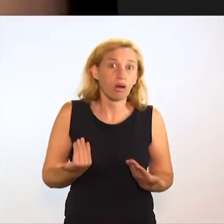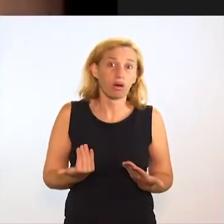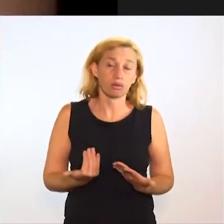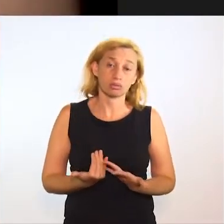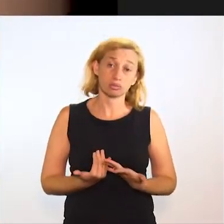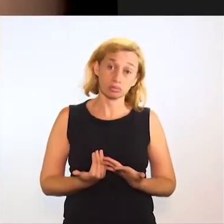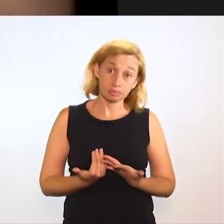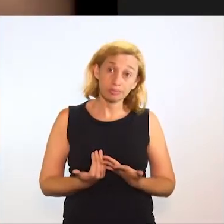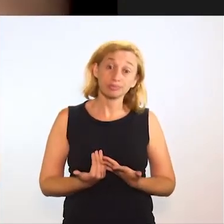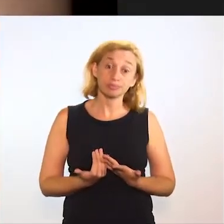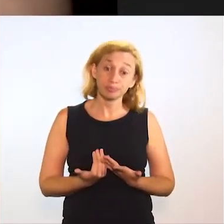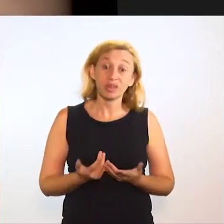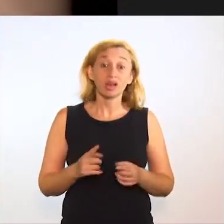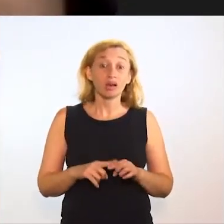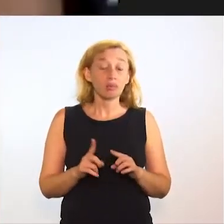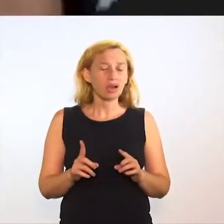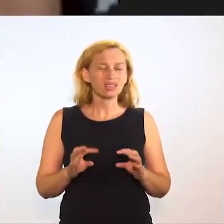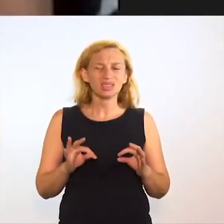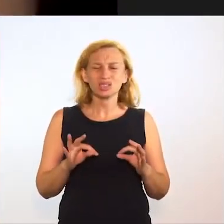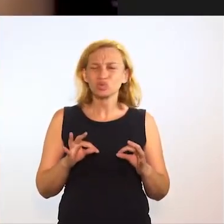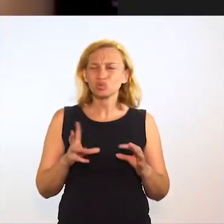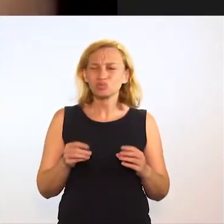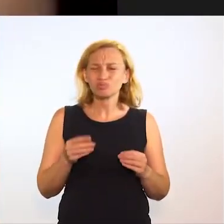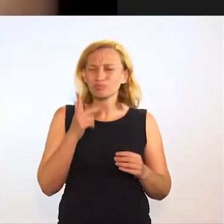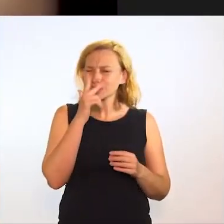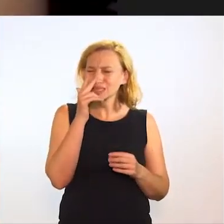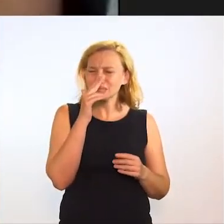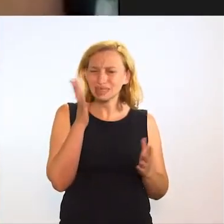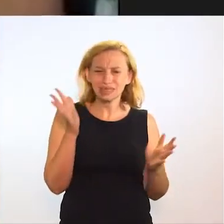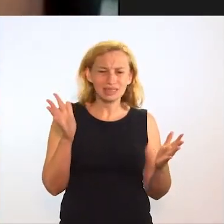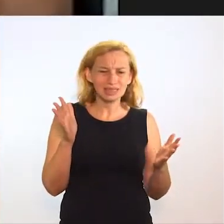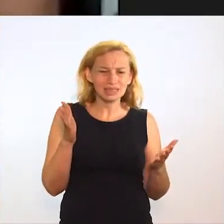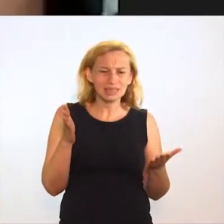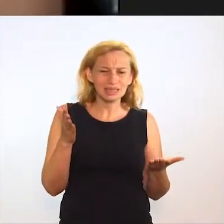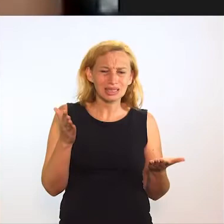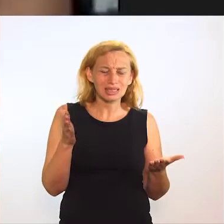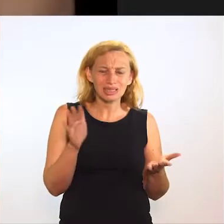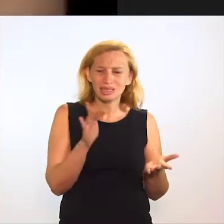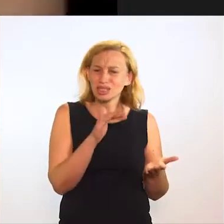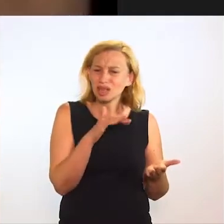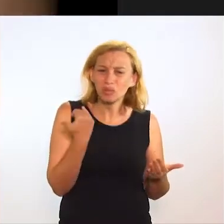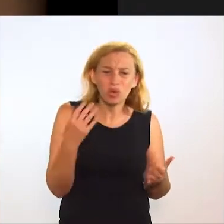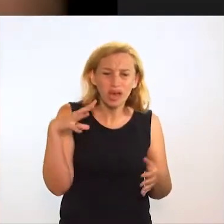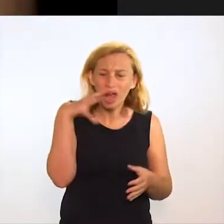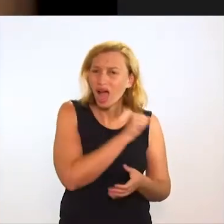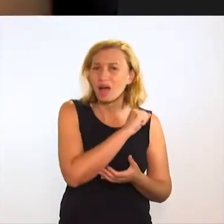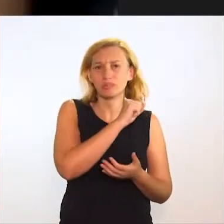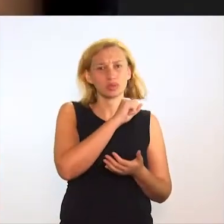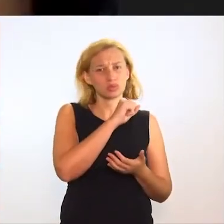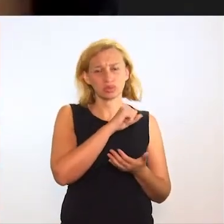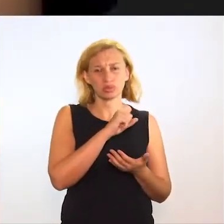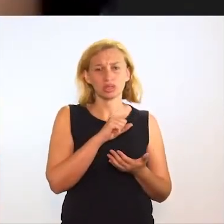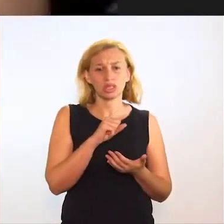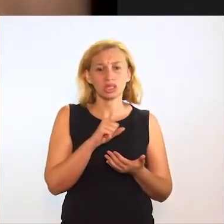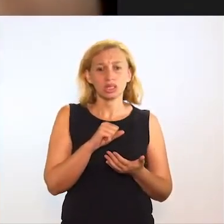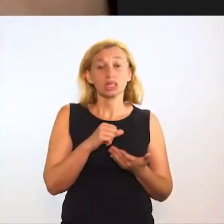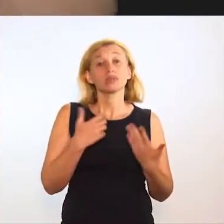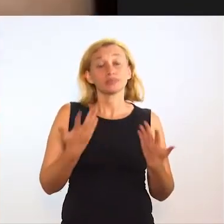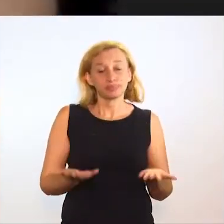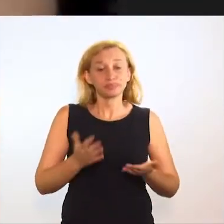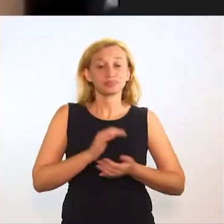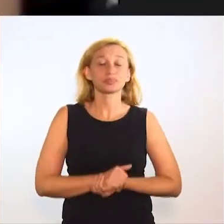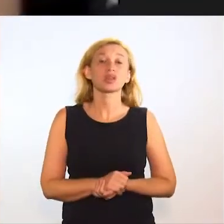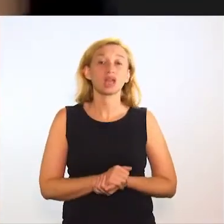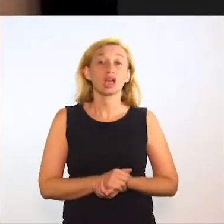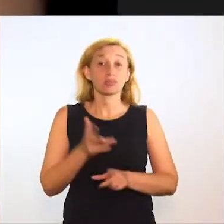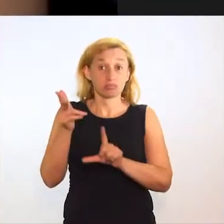morrer, a morte é iminente, né? Mas era tudo assim, parecia que a gente ia morrer assim muito